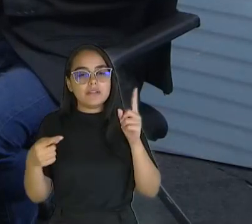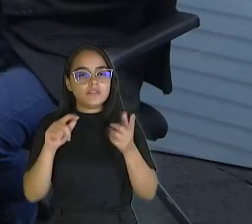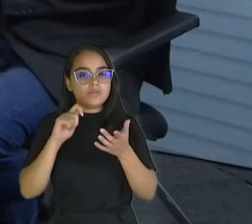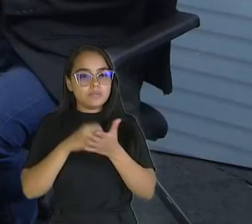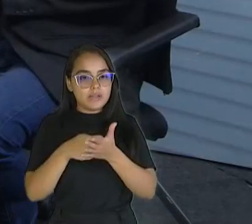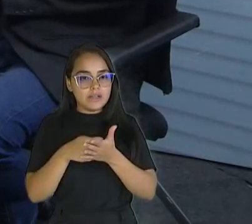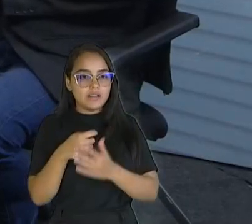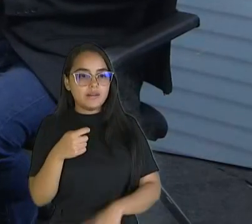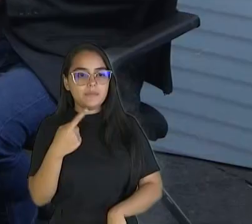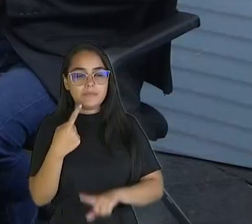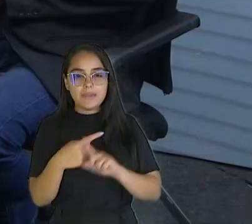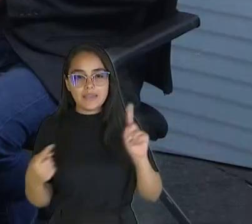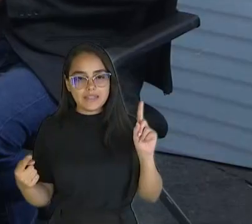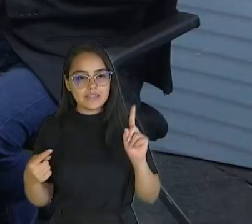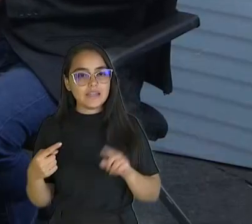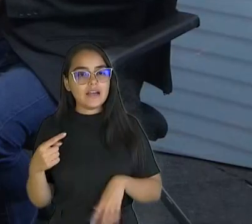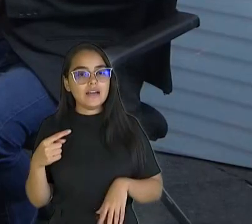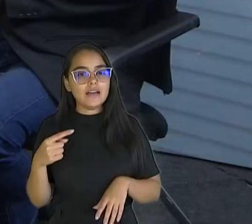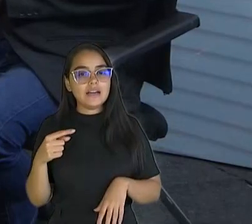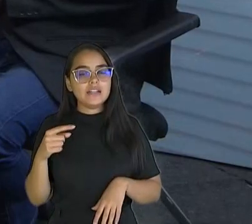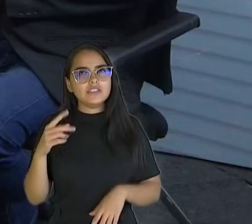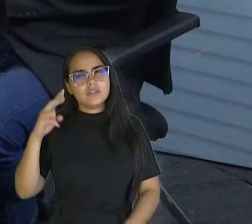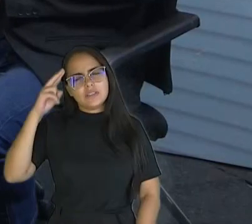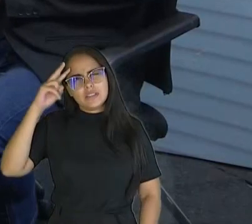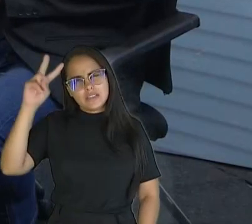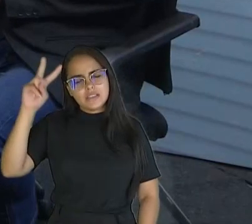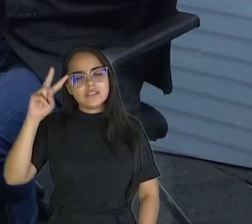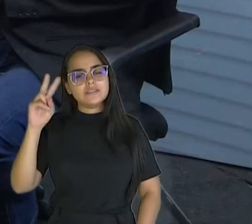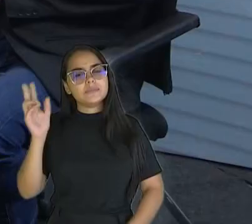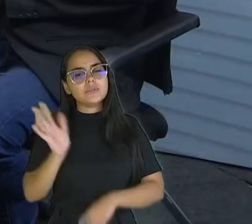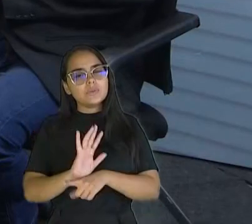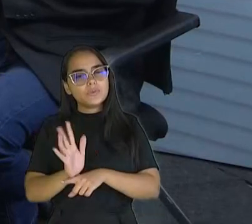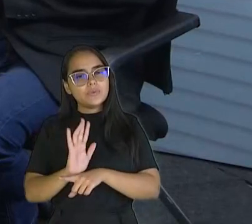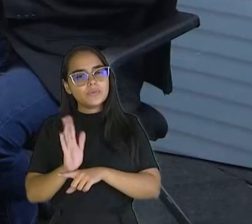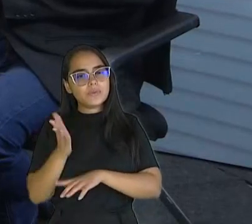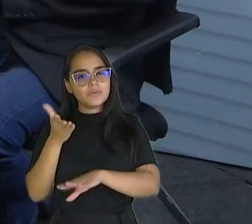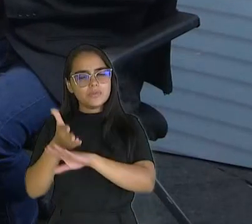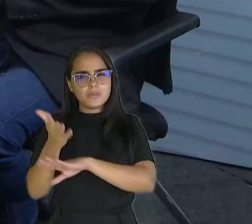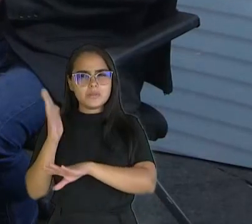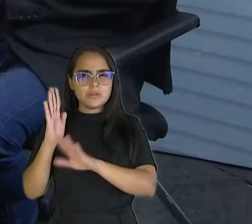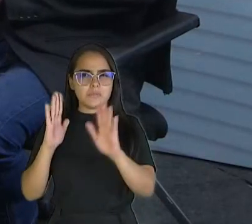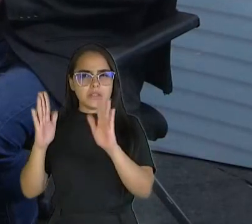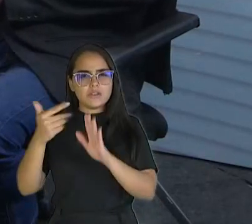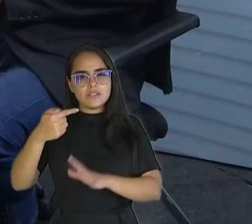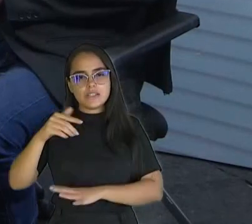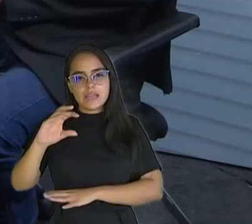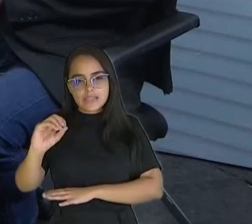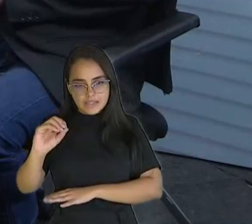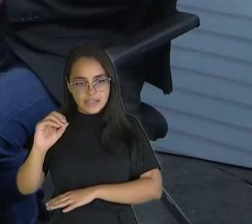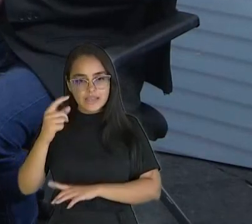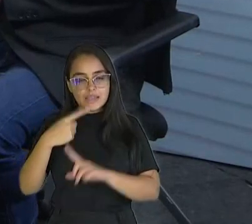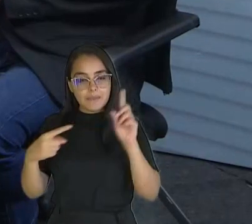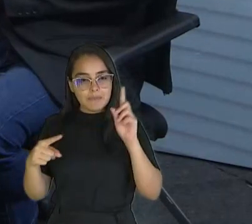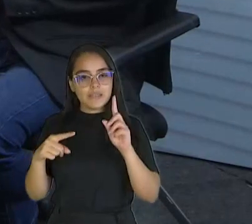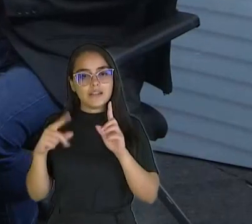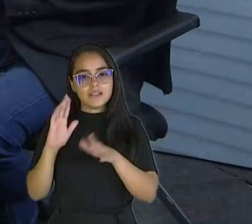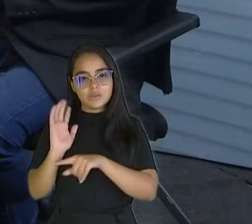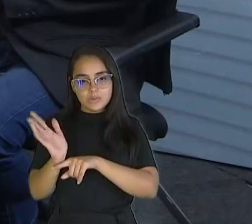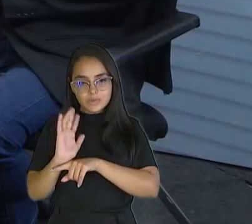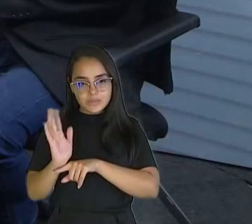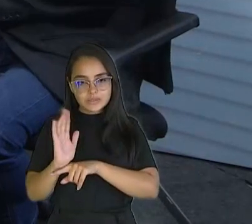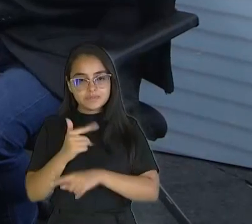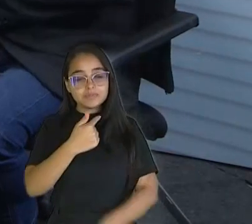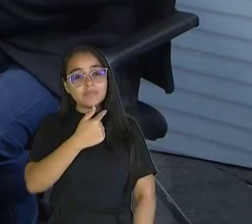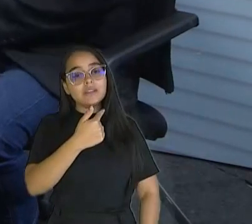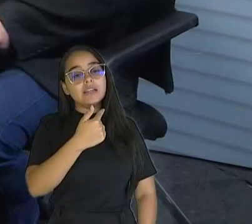Minha passagem. Era minha entrada no cinema, eu me lembro, meu tempo mais antigo, nos anos 70. Era minha entrada no cinema e a